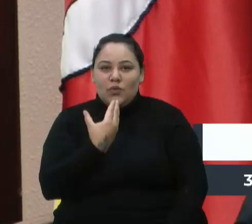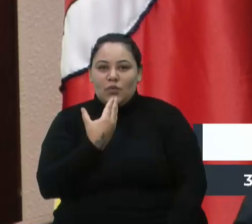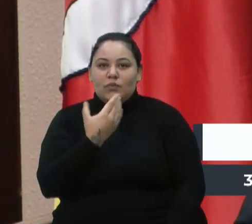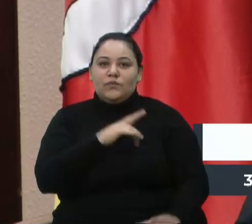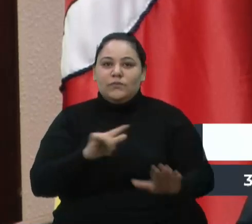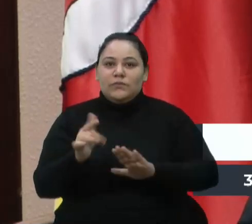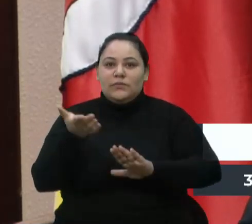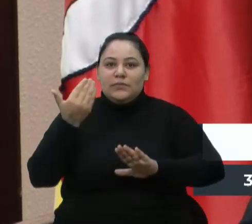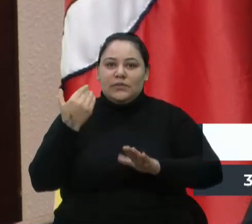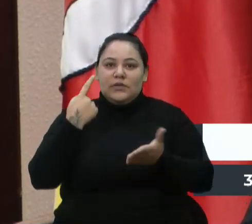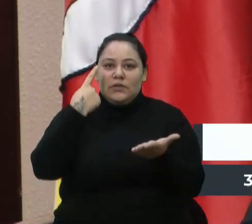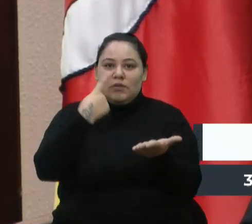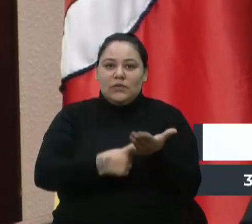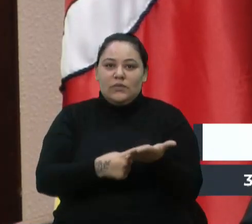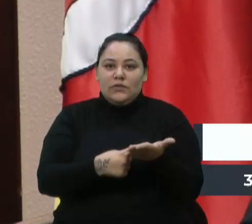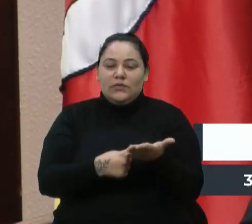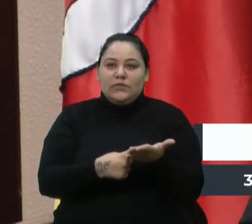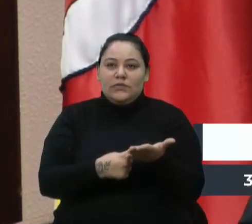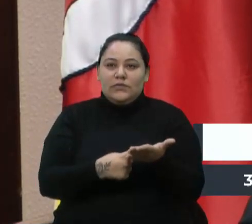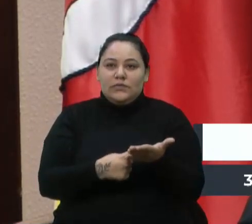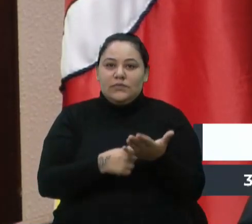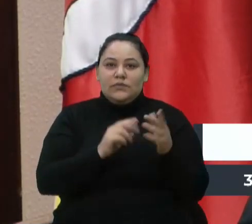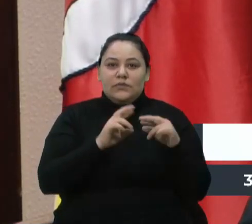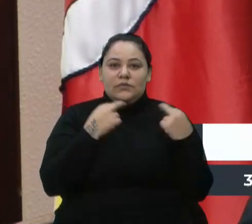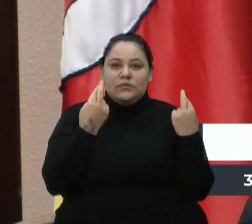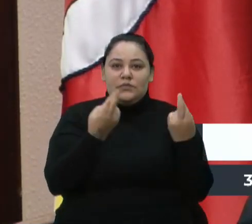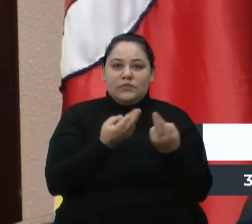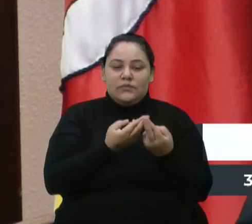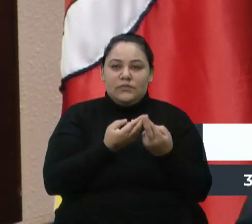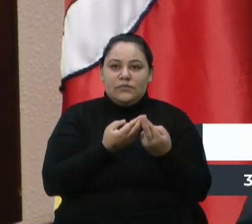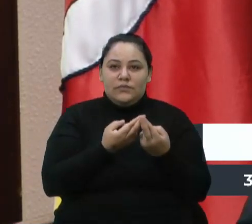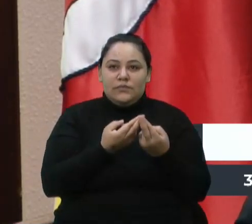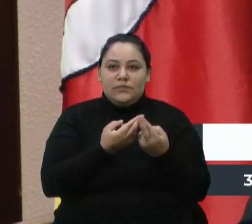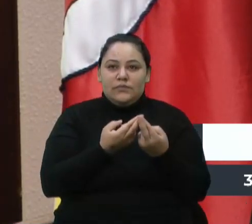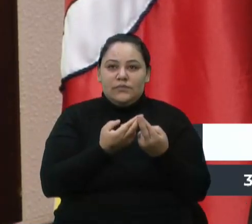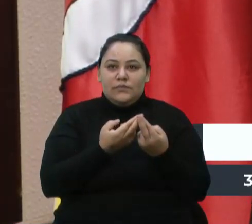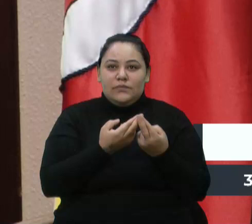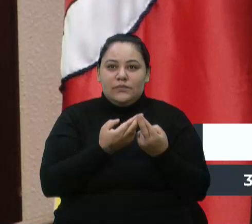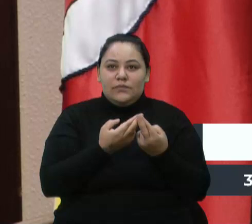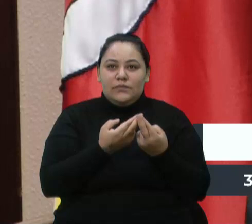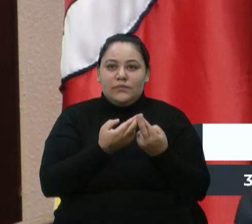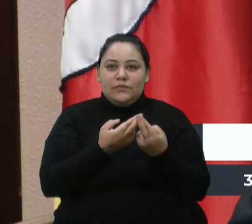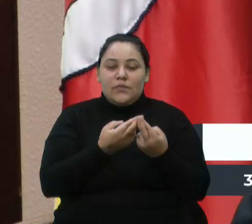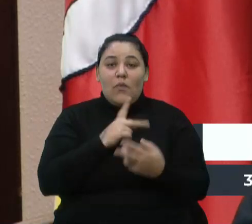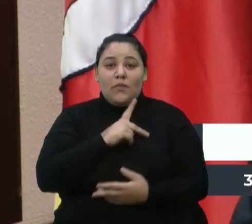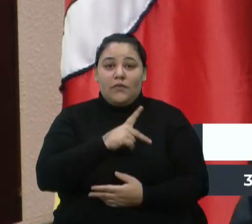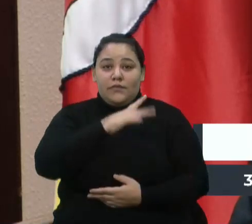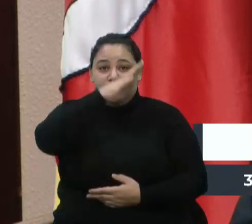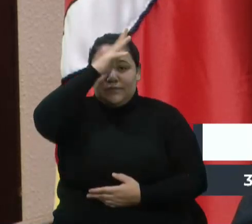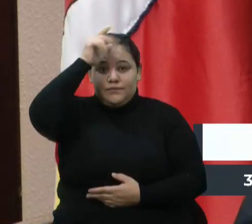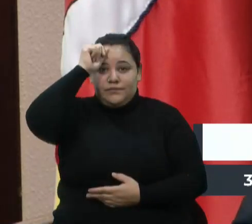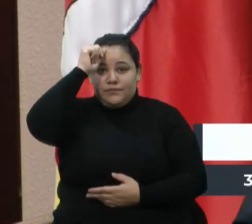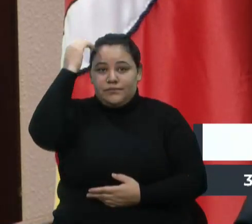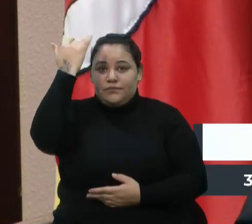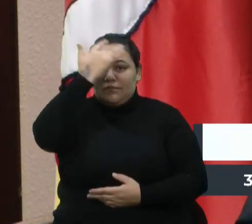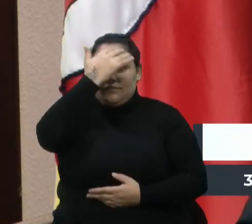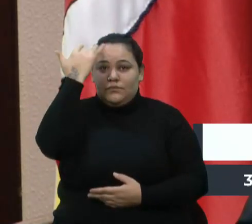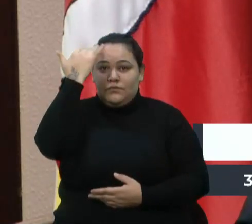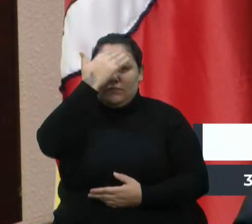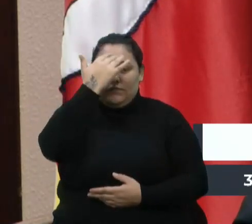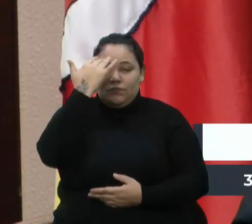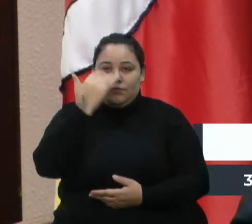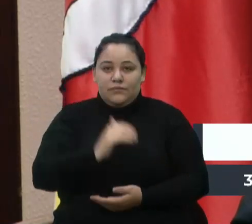passada, marcamos uma reunião aí com o prefeito municipal, Adiló de